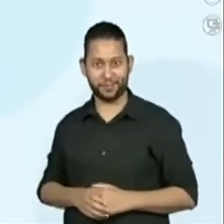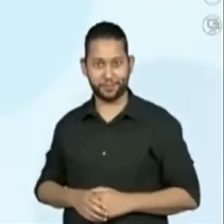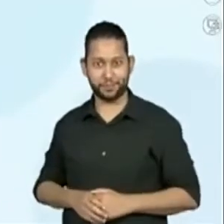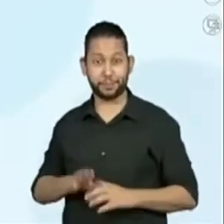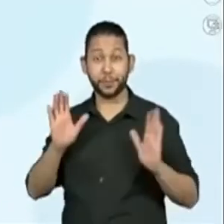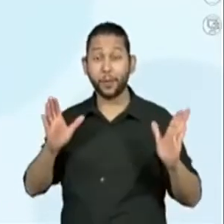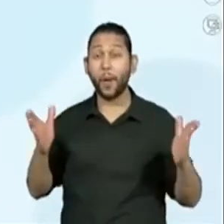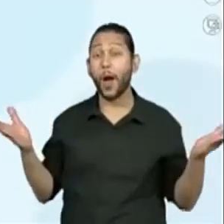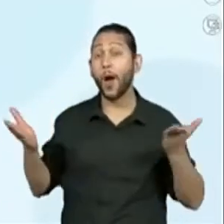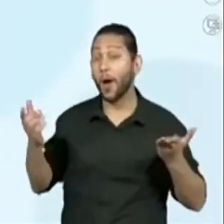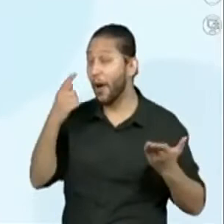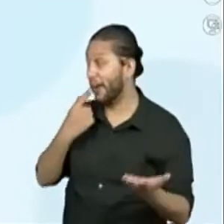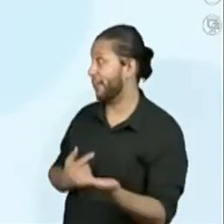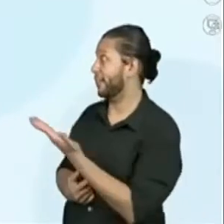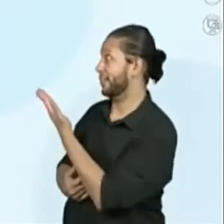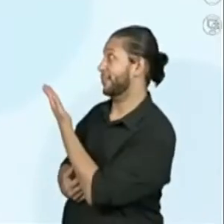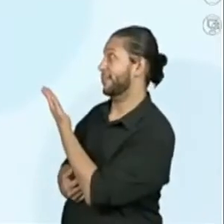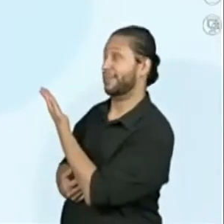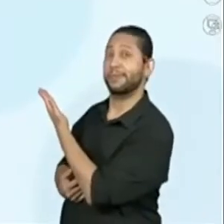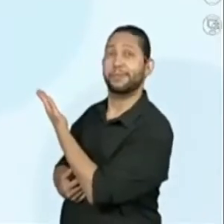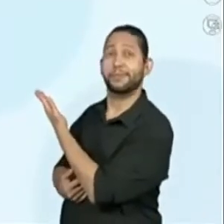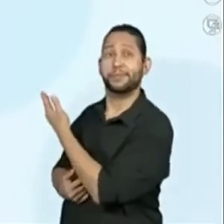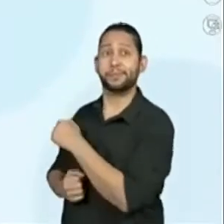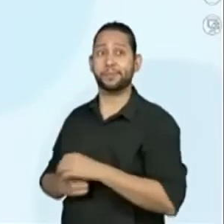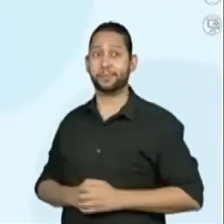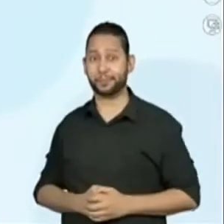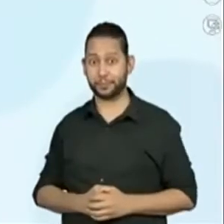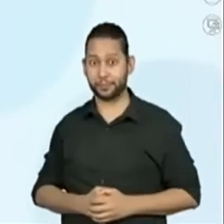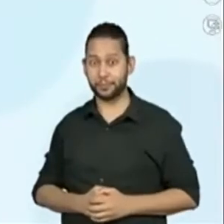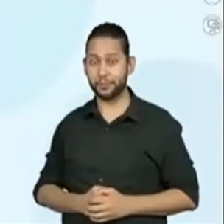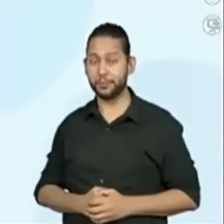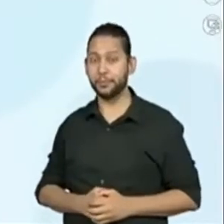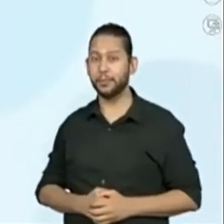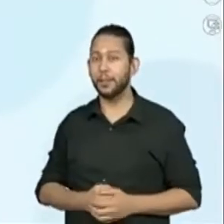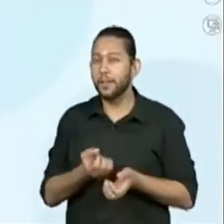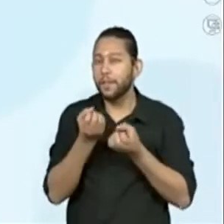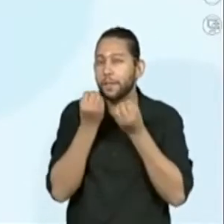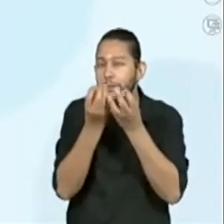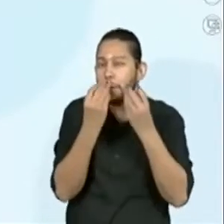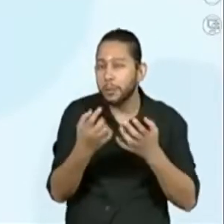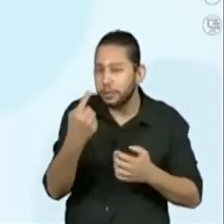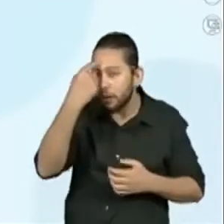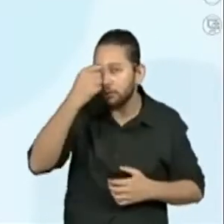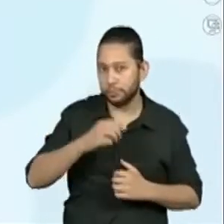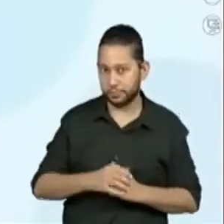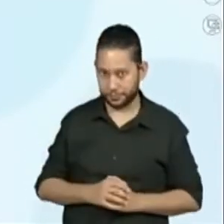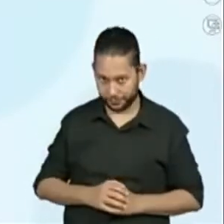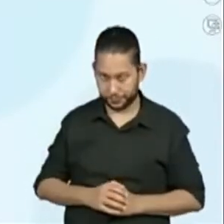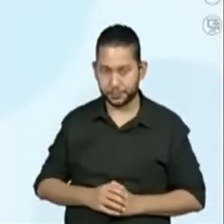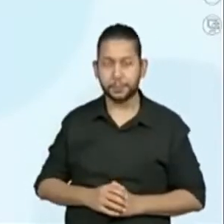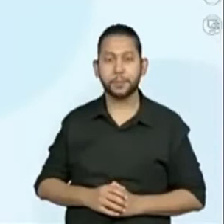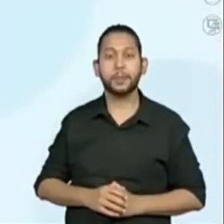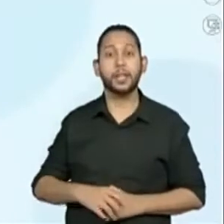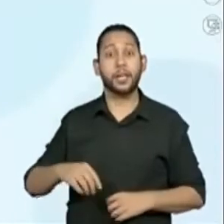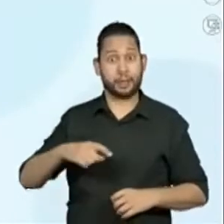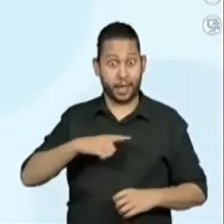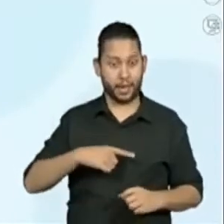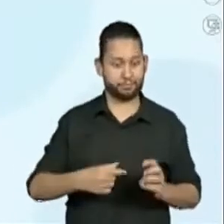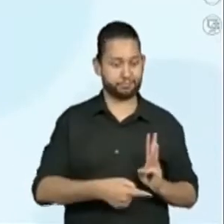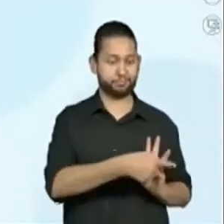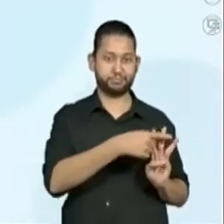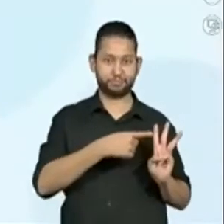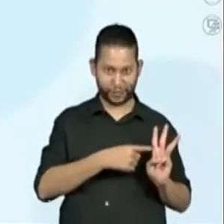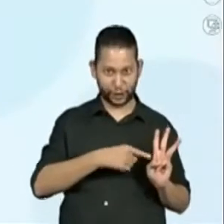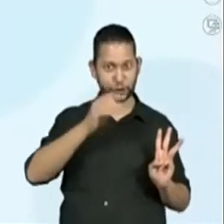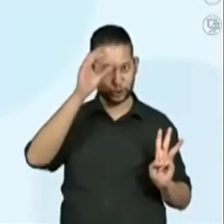e que depois 12 foram retiradas para preparar o suco à noite